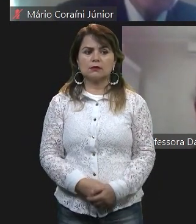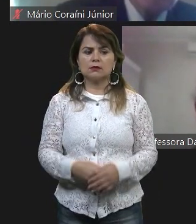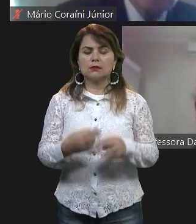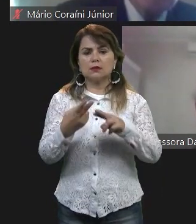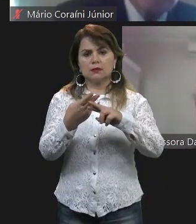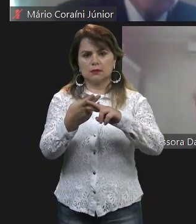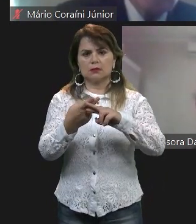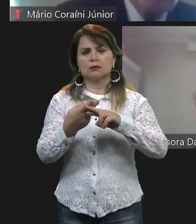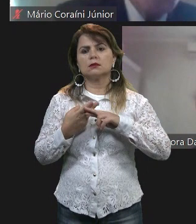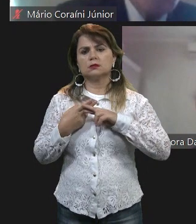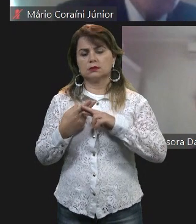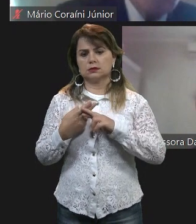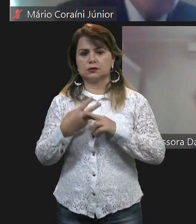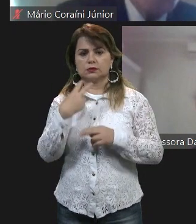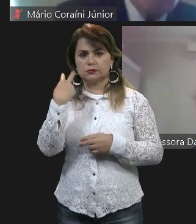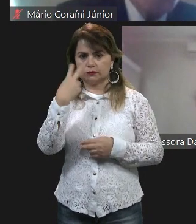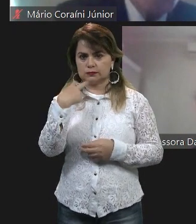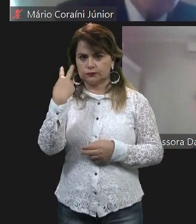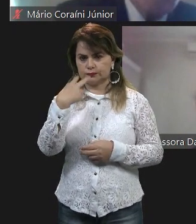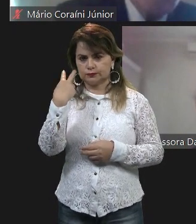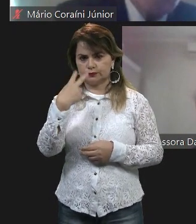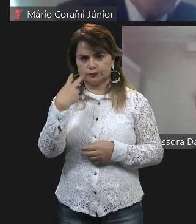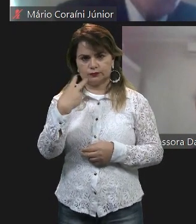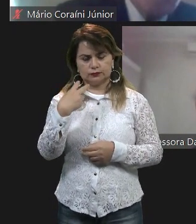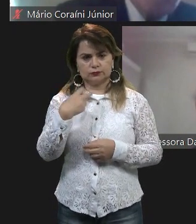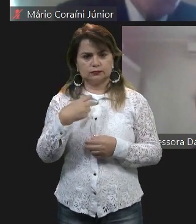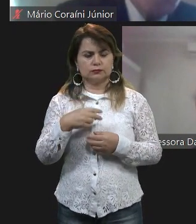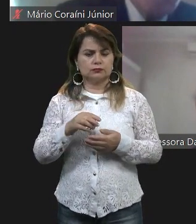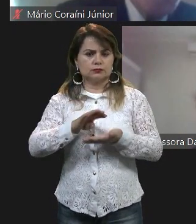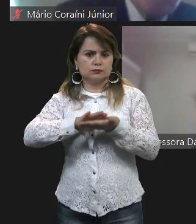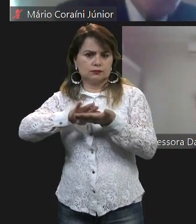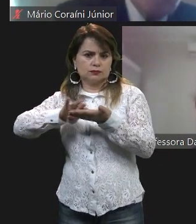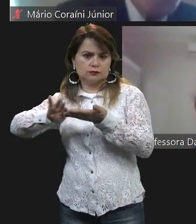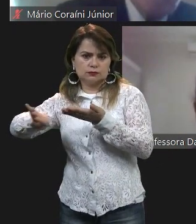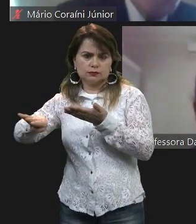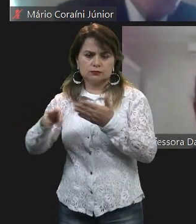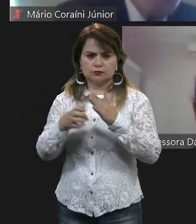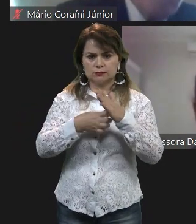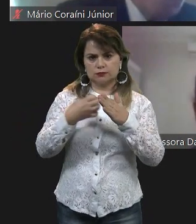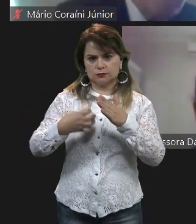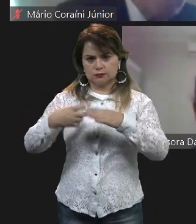Portanto, senhores vereadores, dispensaram o prazo regimental de emendas.